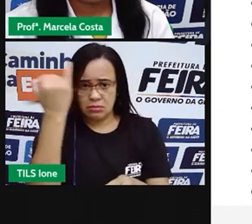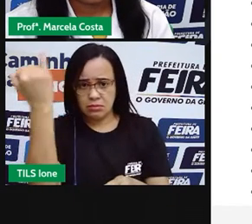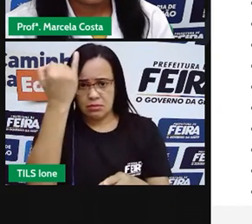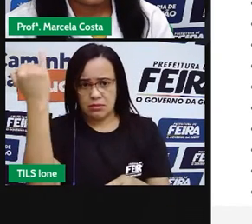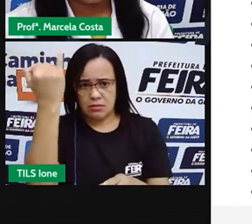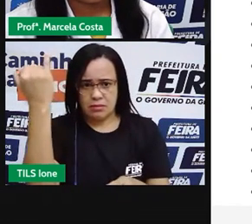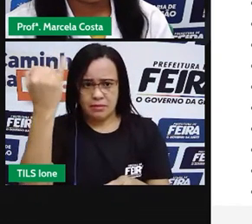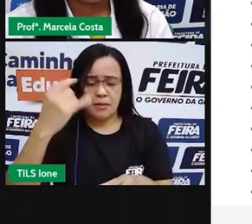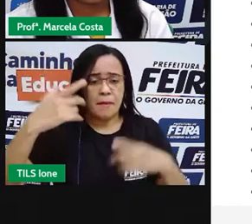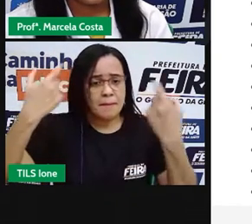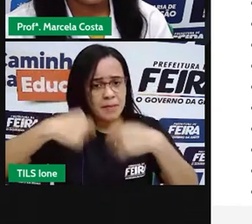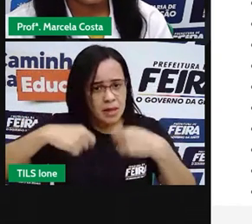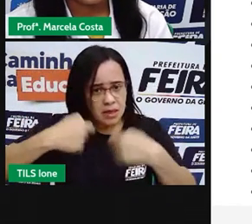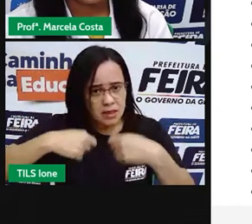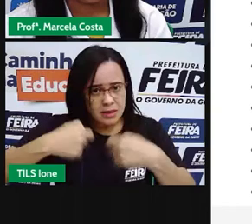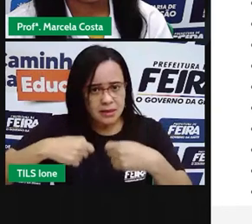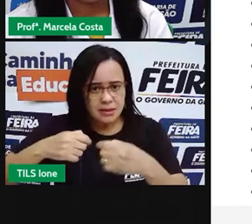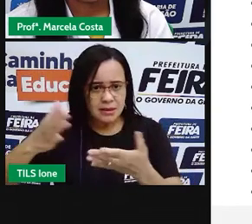você